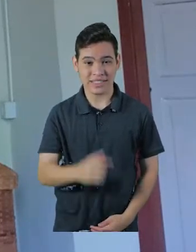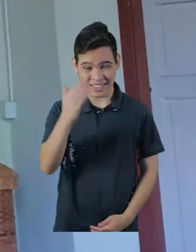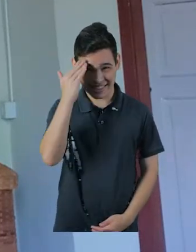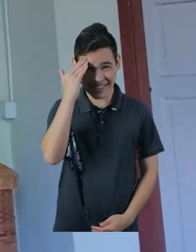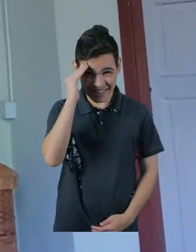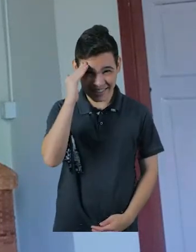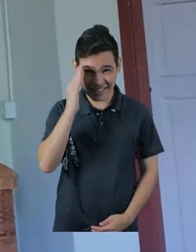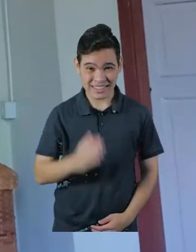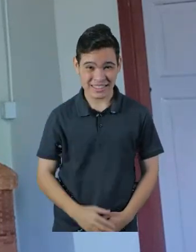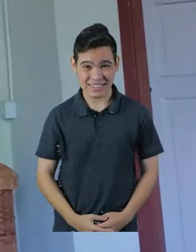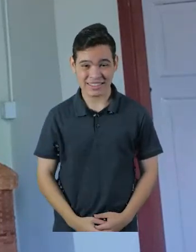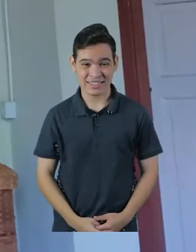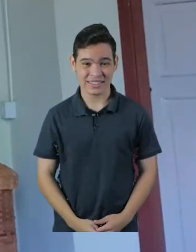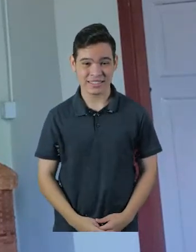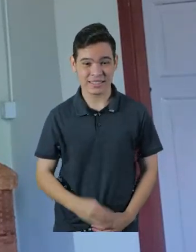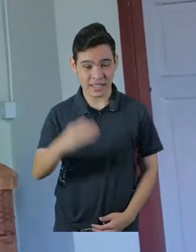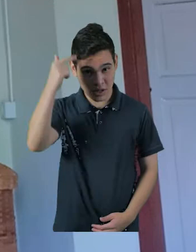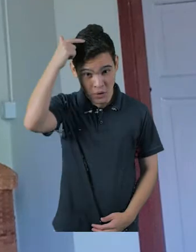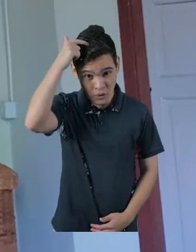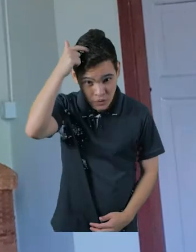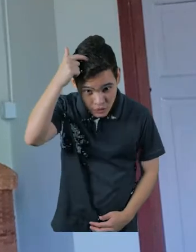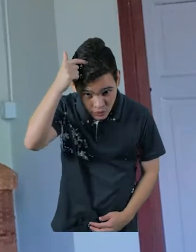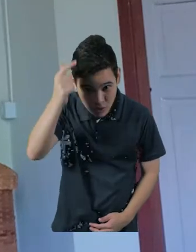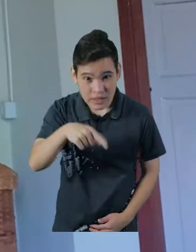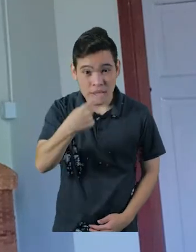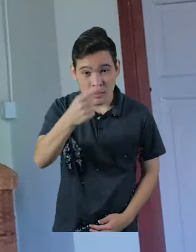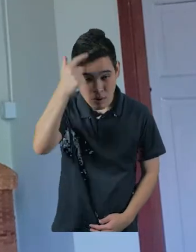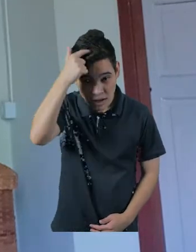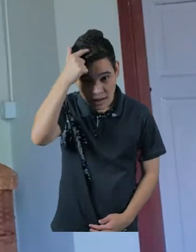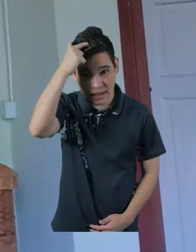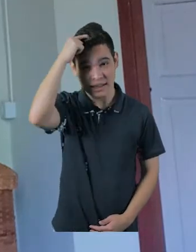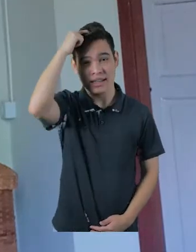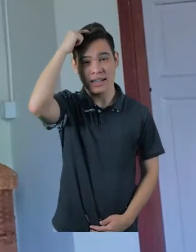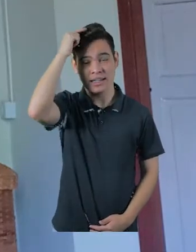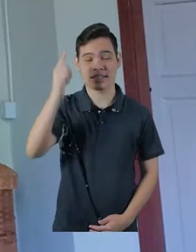trás, arquear para trás.